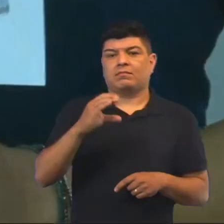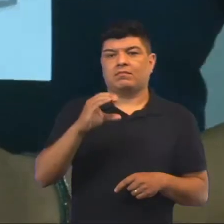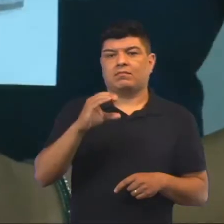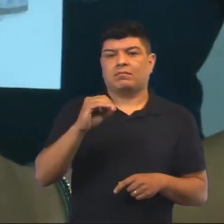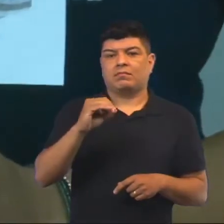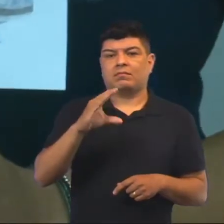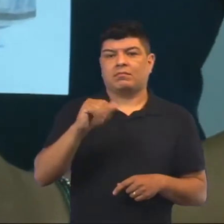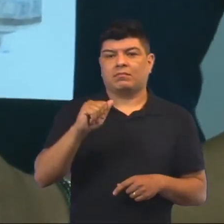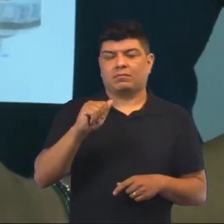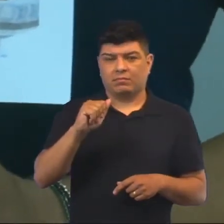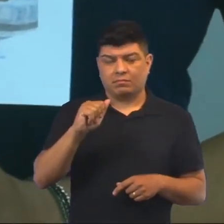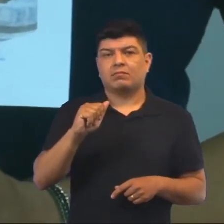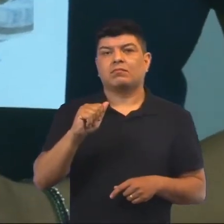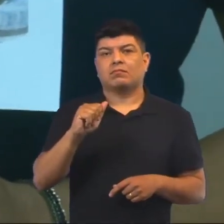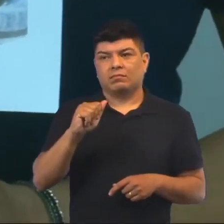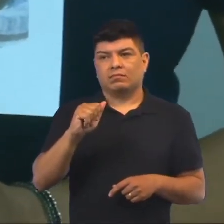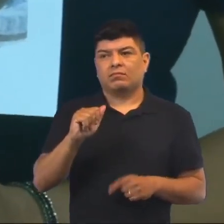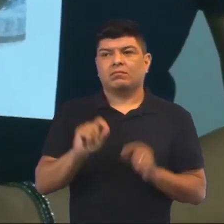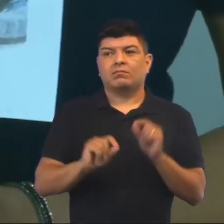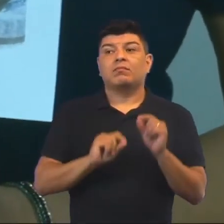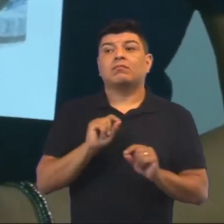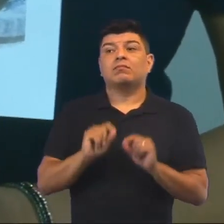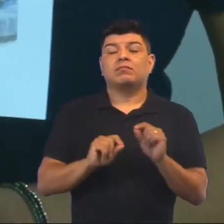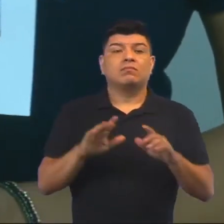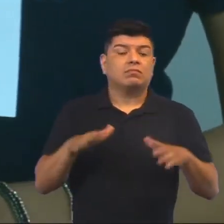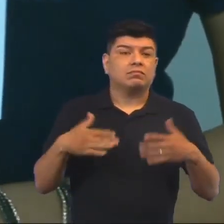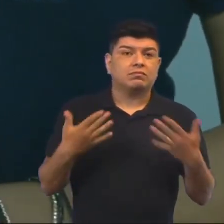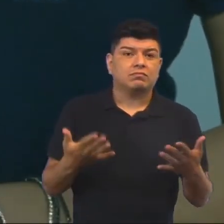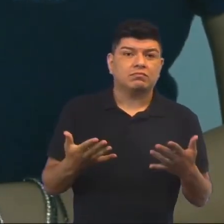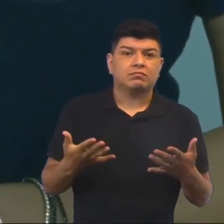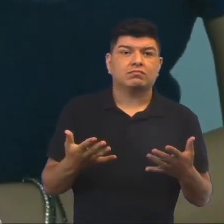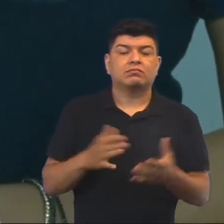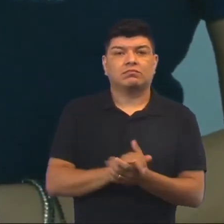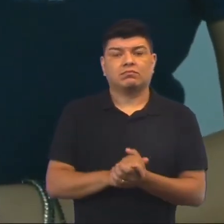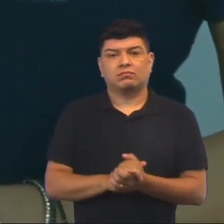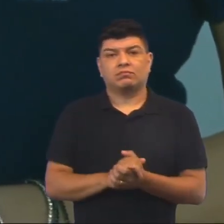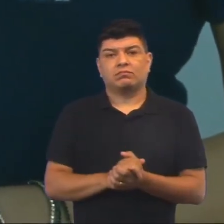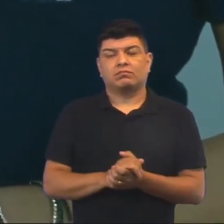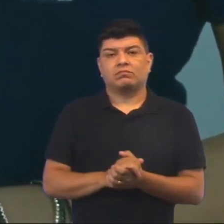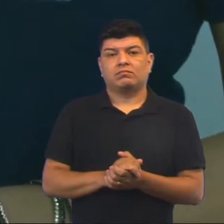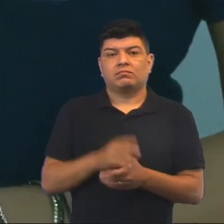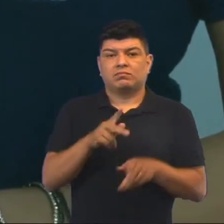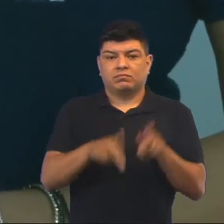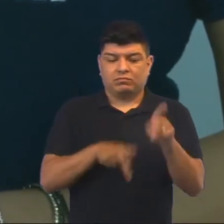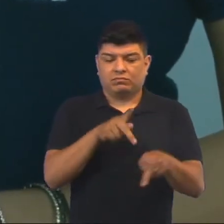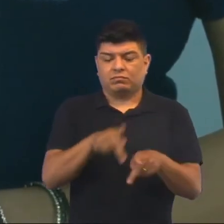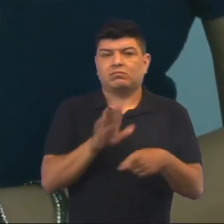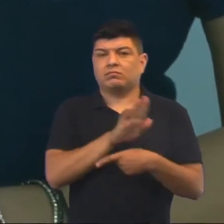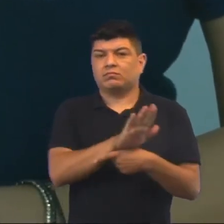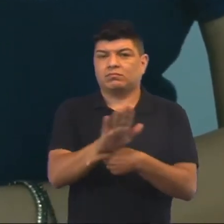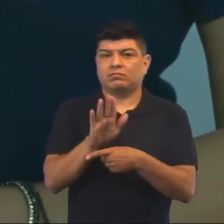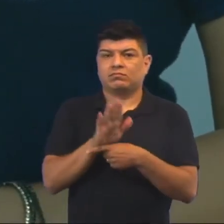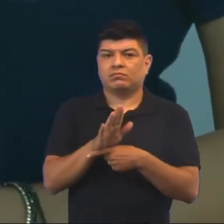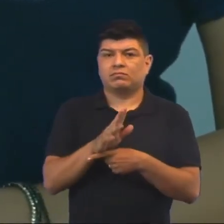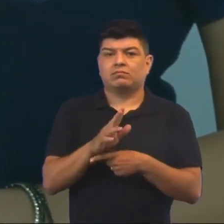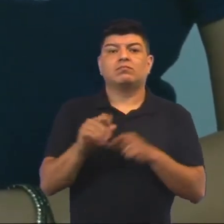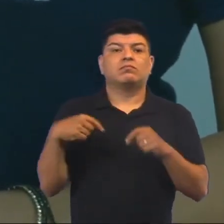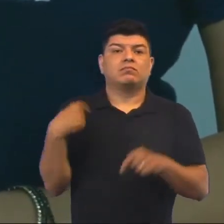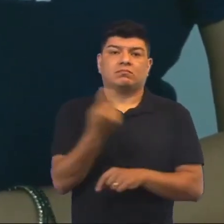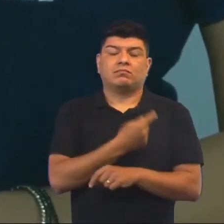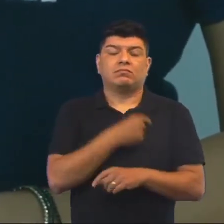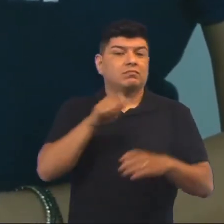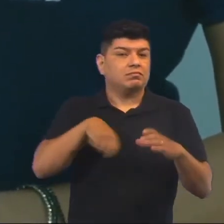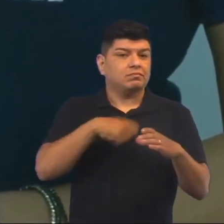A paçoca. E a paçoca, de quem será? Quais foram os povos que contribuíram com a paçoca à